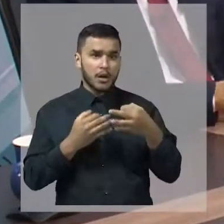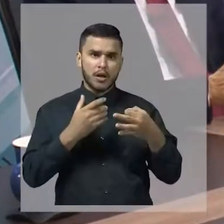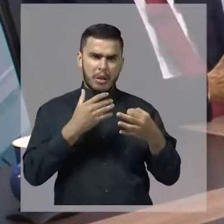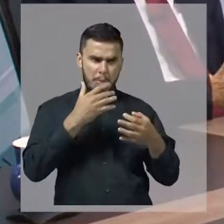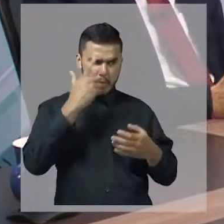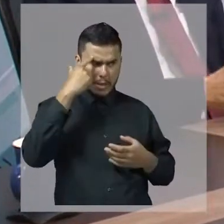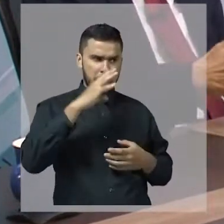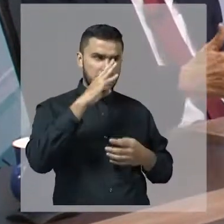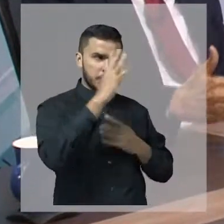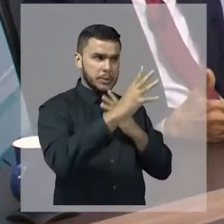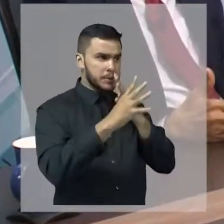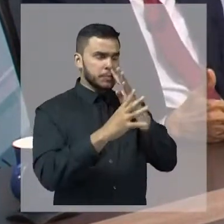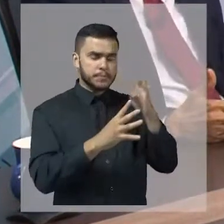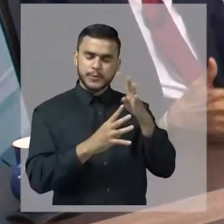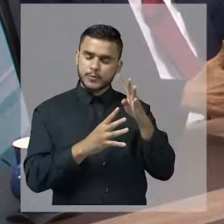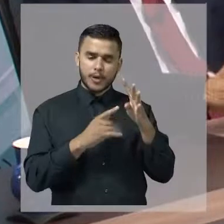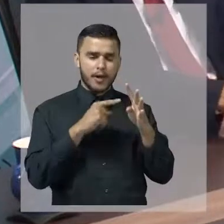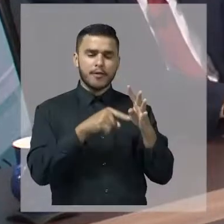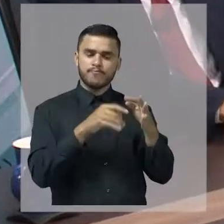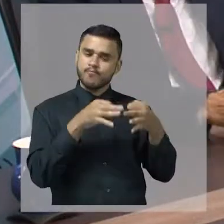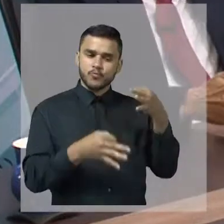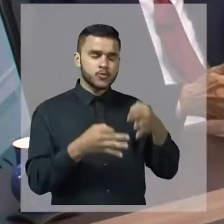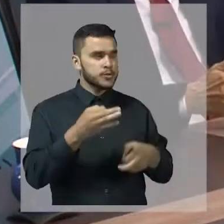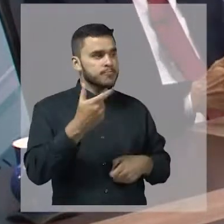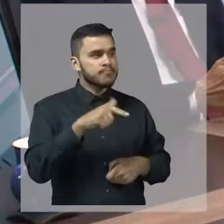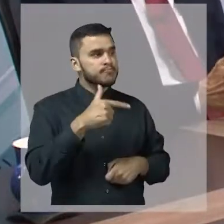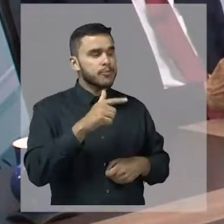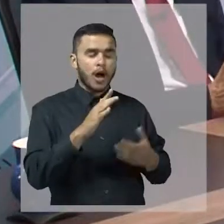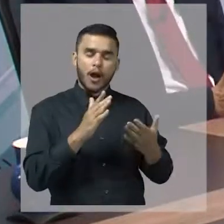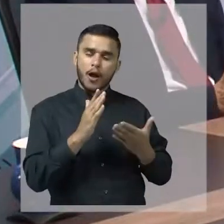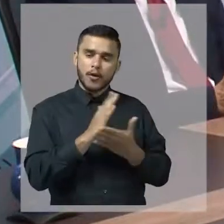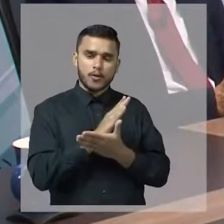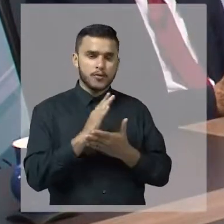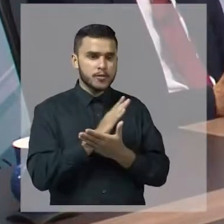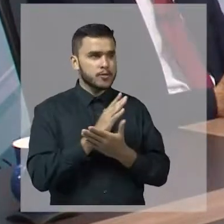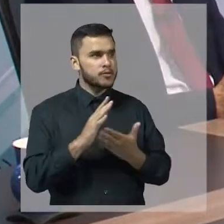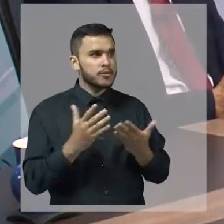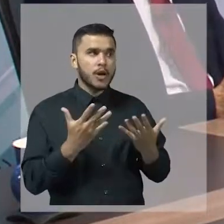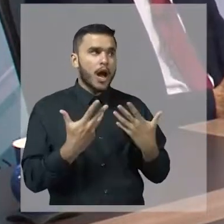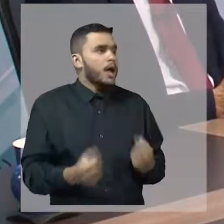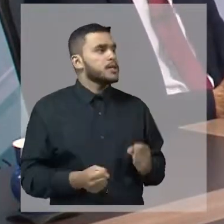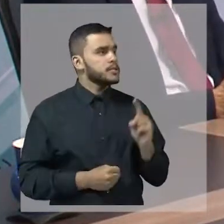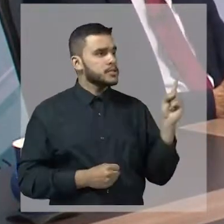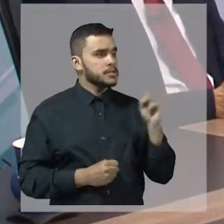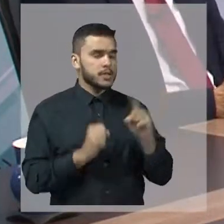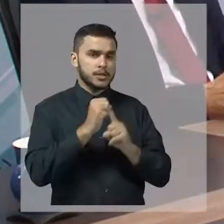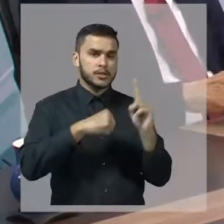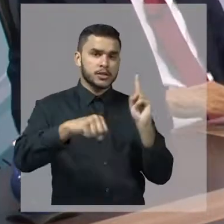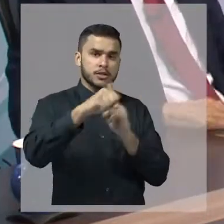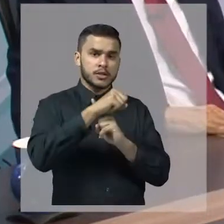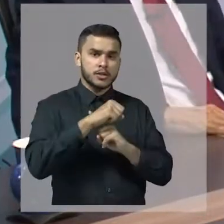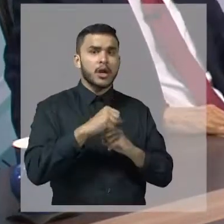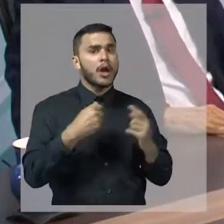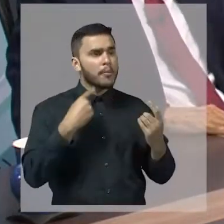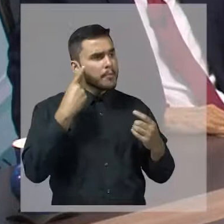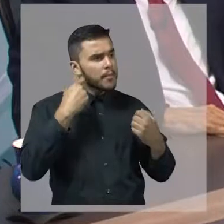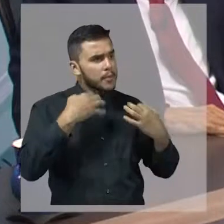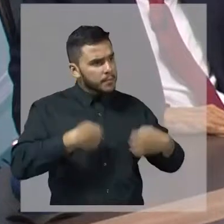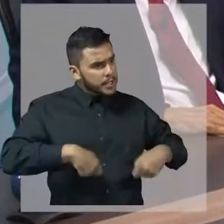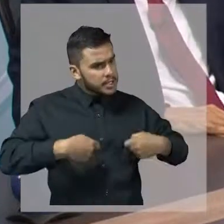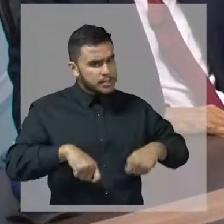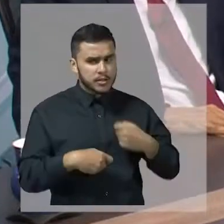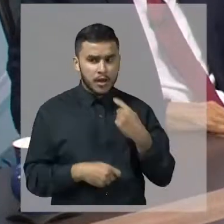injustas, realmente excessivas, inadmissíveis até num ambiente de normalidade dentro da sociedade. Agora, tem